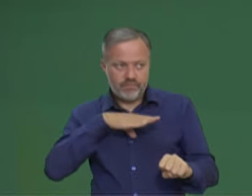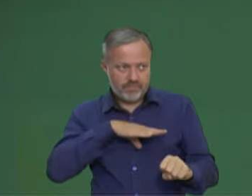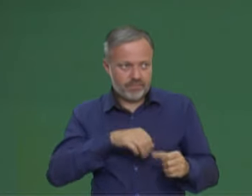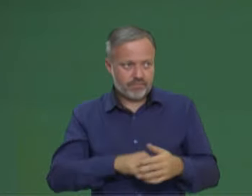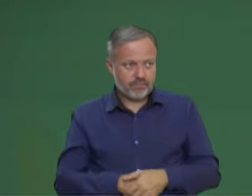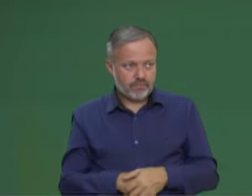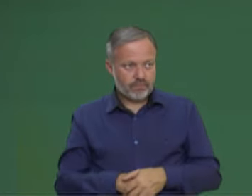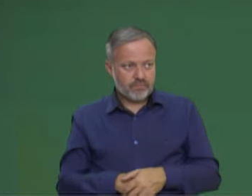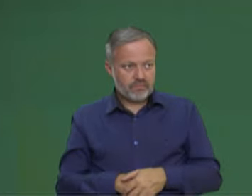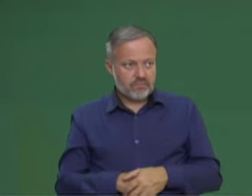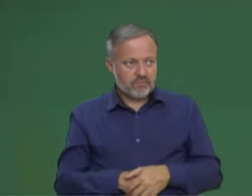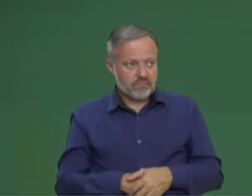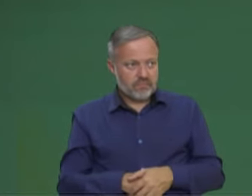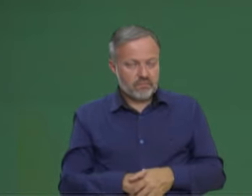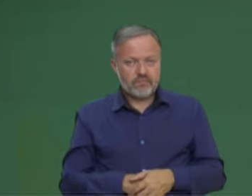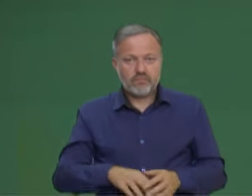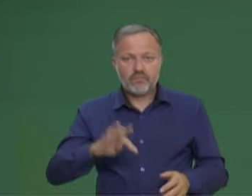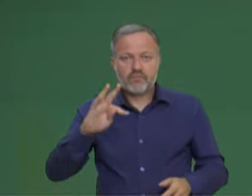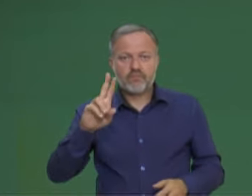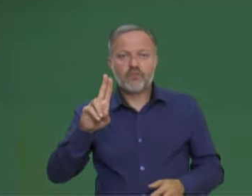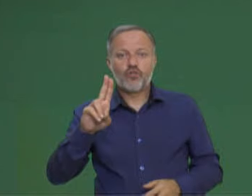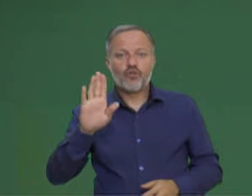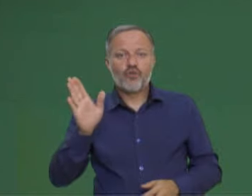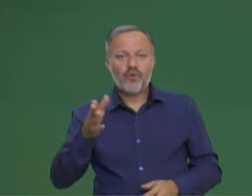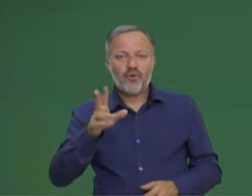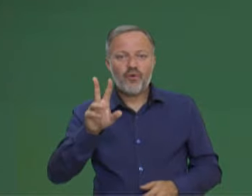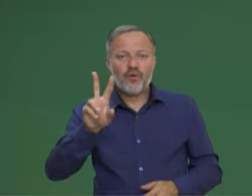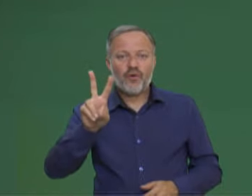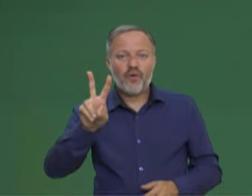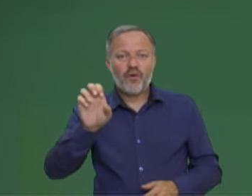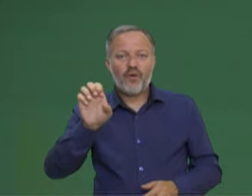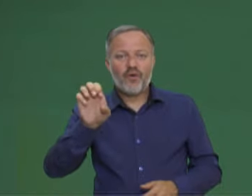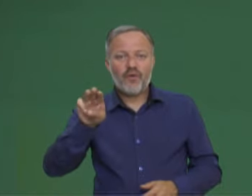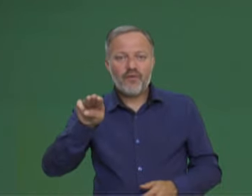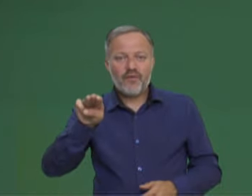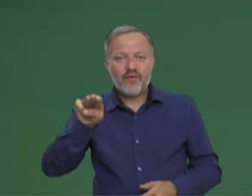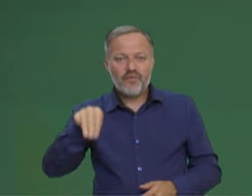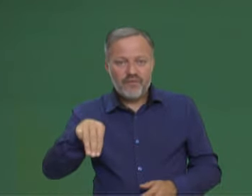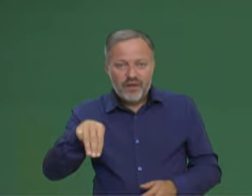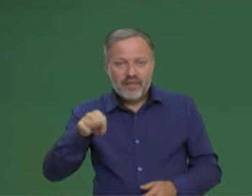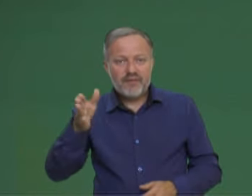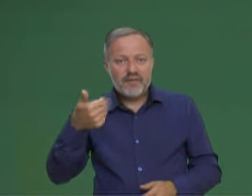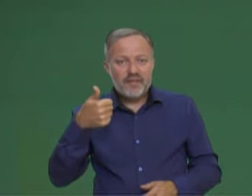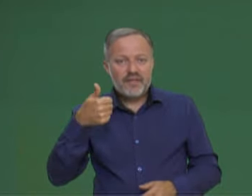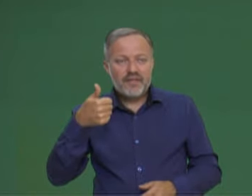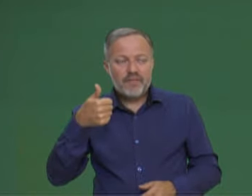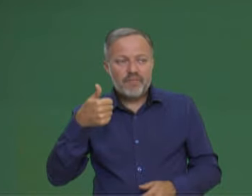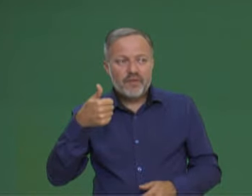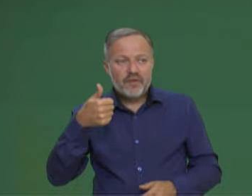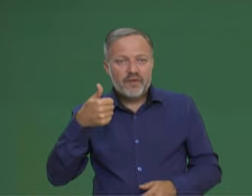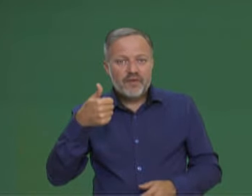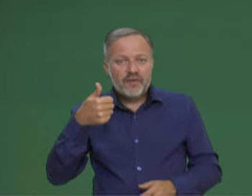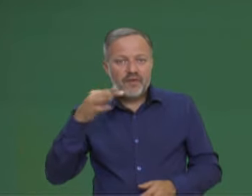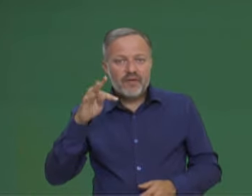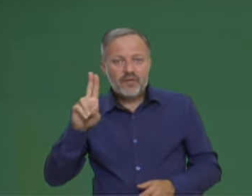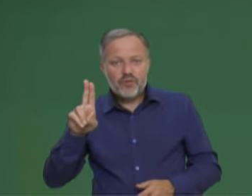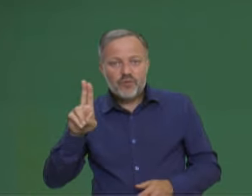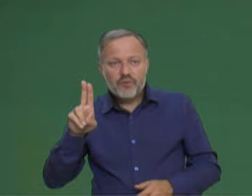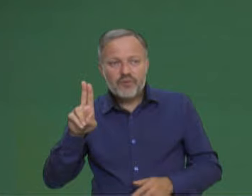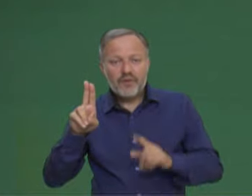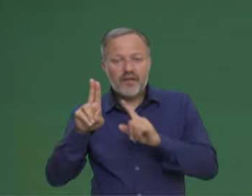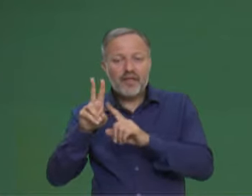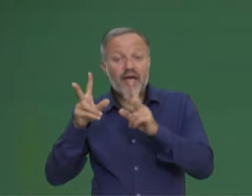tu vens? Não, fala tu vem aqui? Então, ela usa o tu, mas flexiona e conjuga o verbo na terceira pessoa do singular, como você.